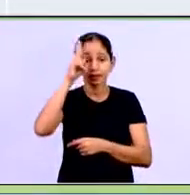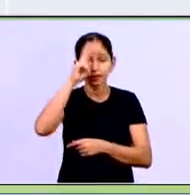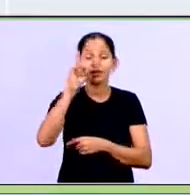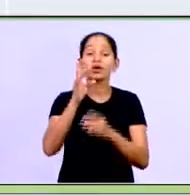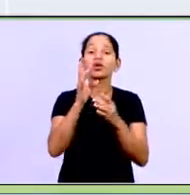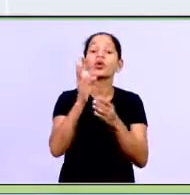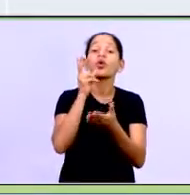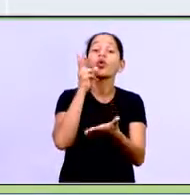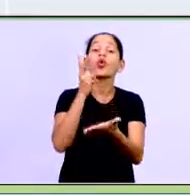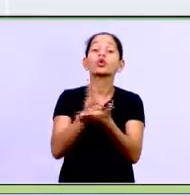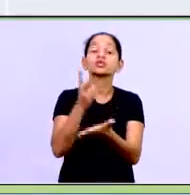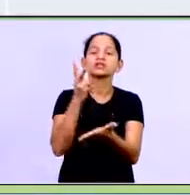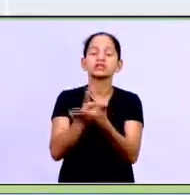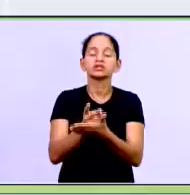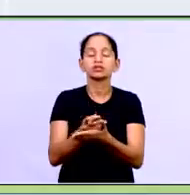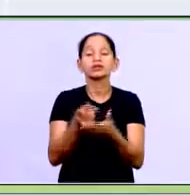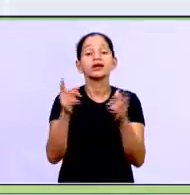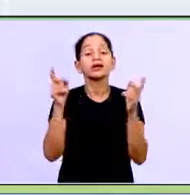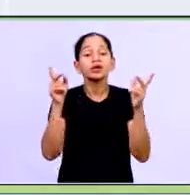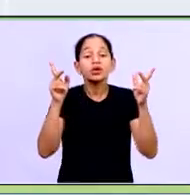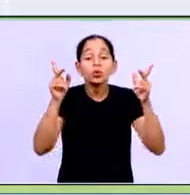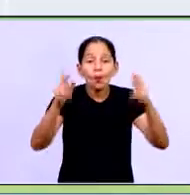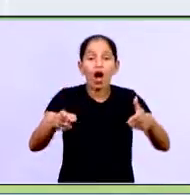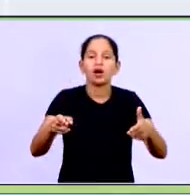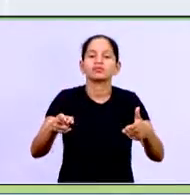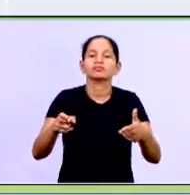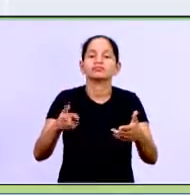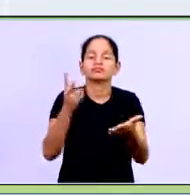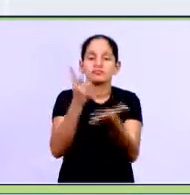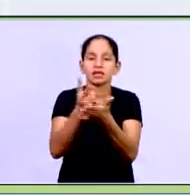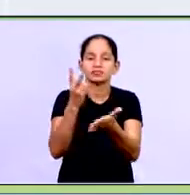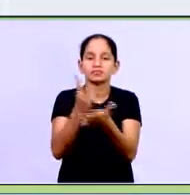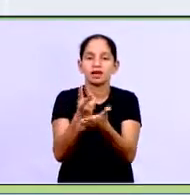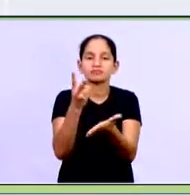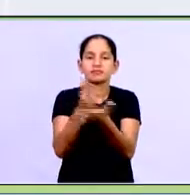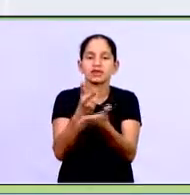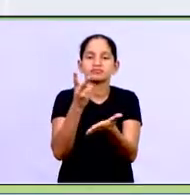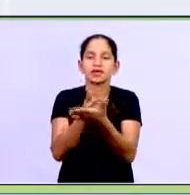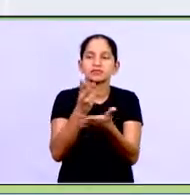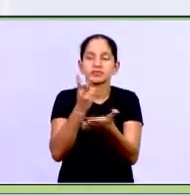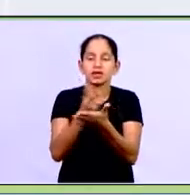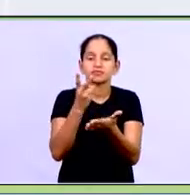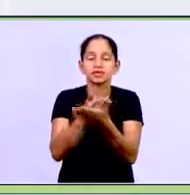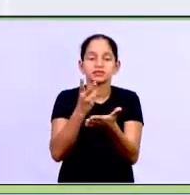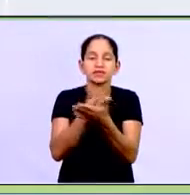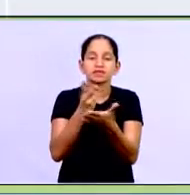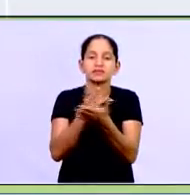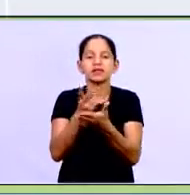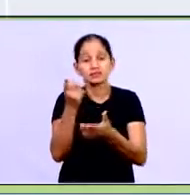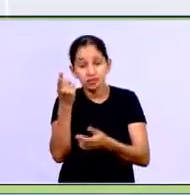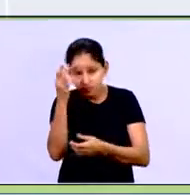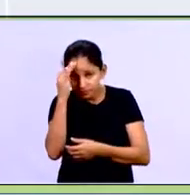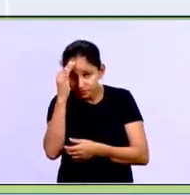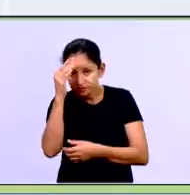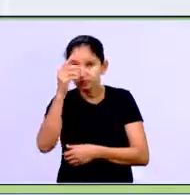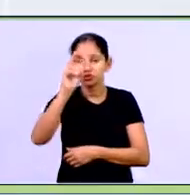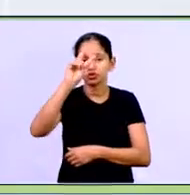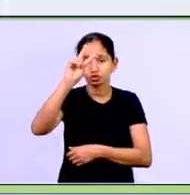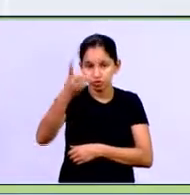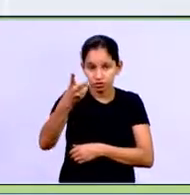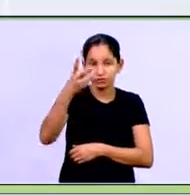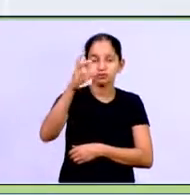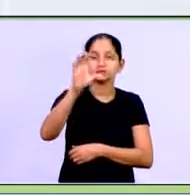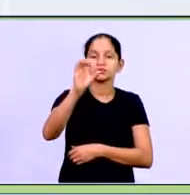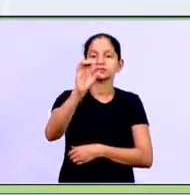é constante. Em todos os períodos, a amortização será a mesma. Só